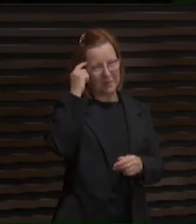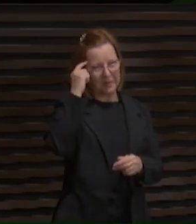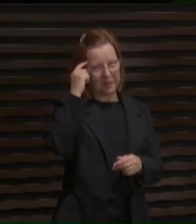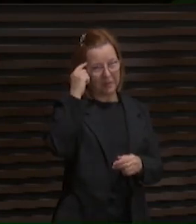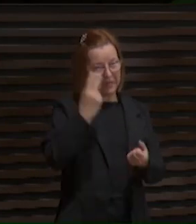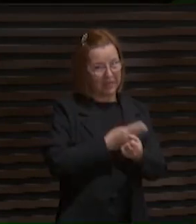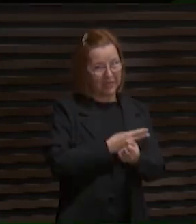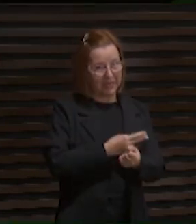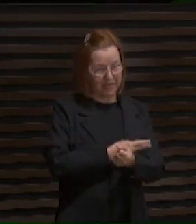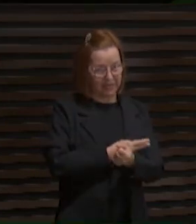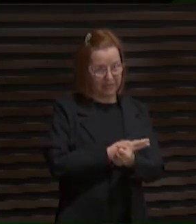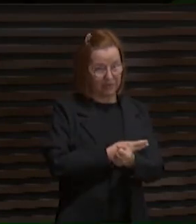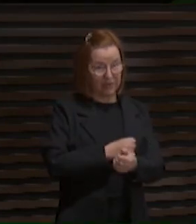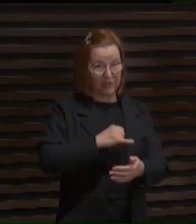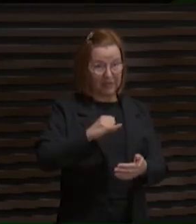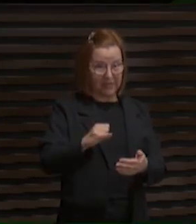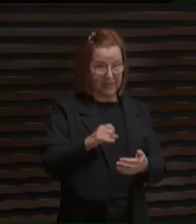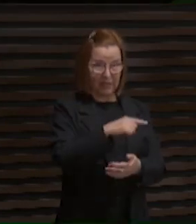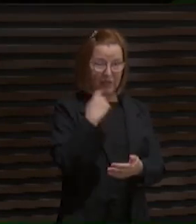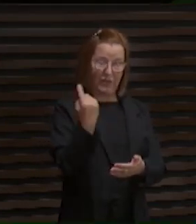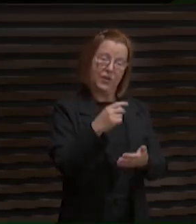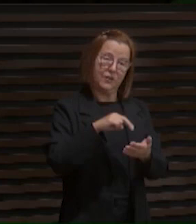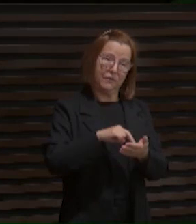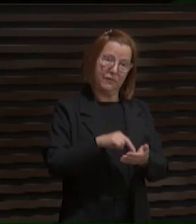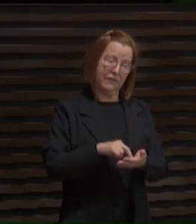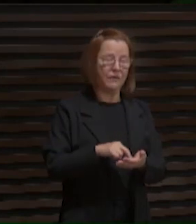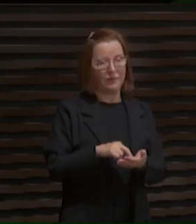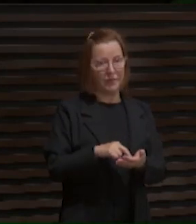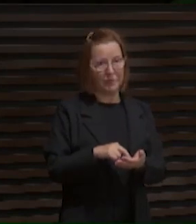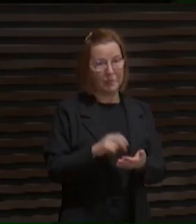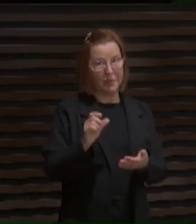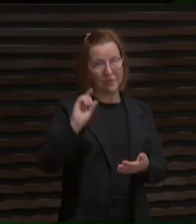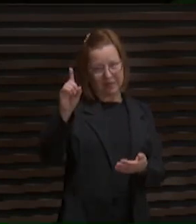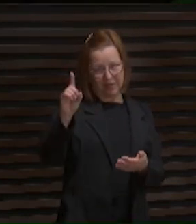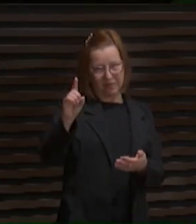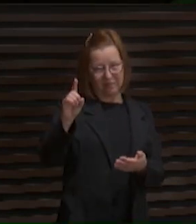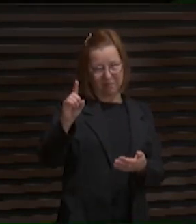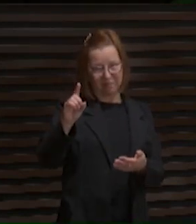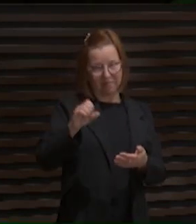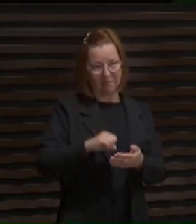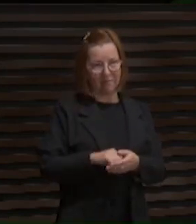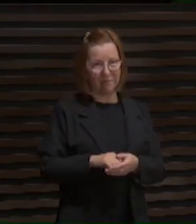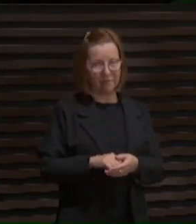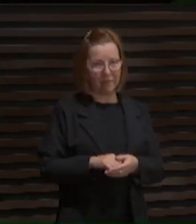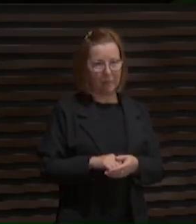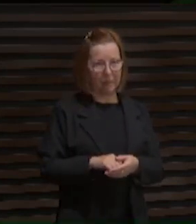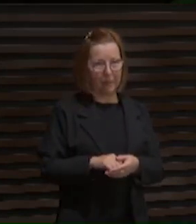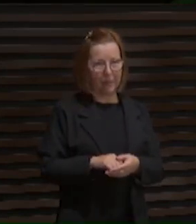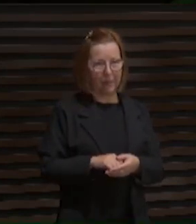estou alimentando a minha mente com todo tipo de maldade e impureza. E aí eu falo, seja